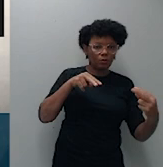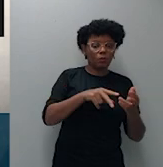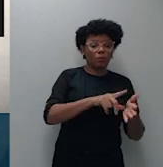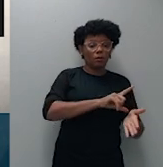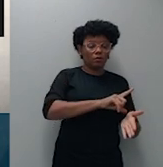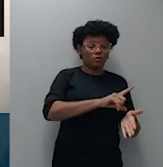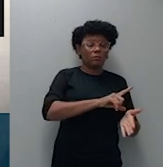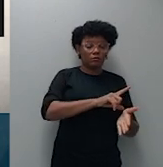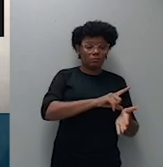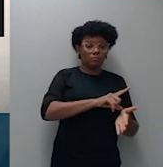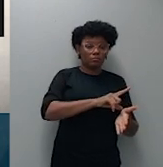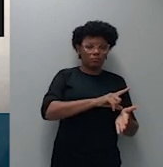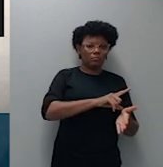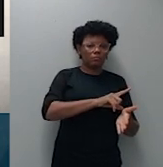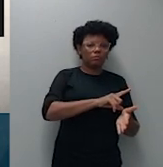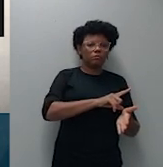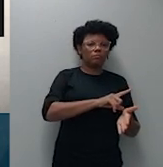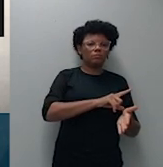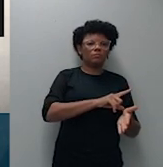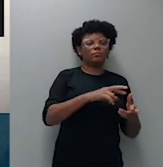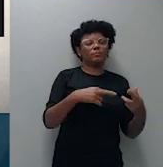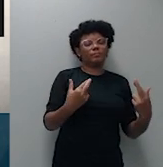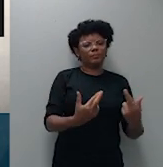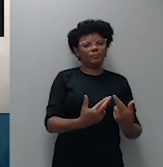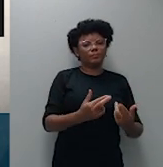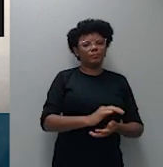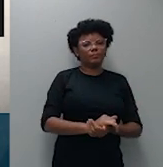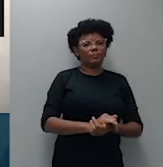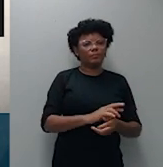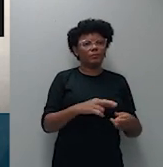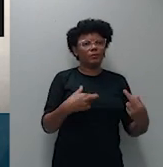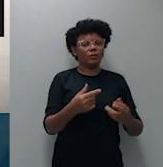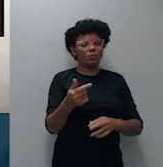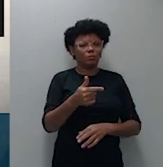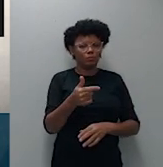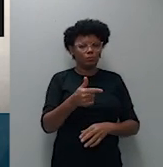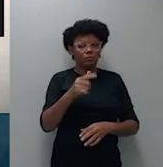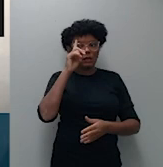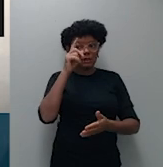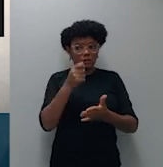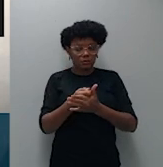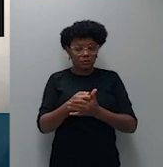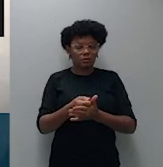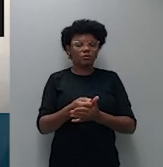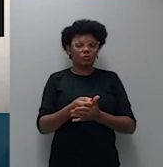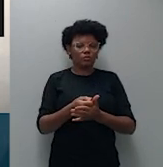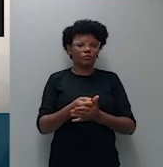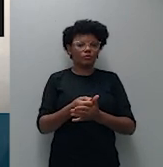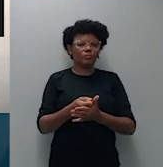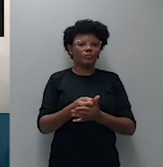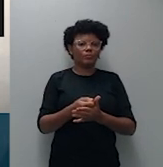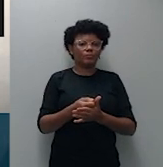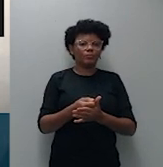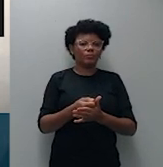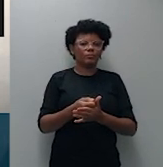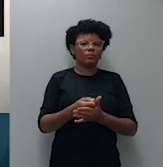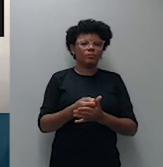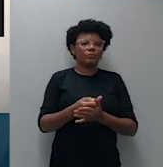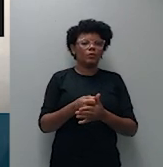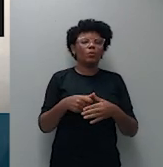ao antes que a antes da sessão da segunda seção definir a